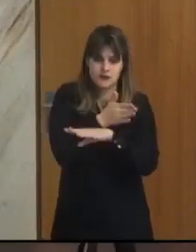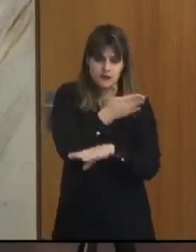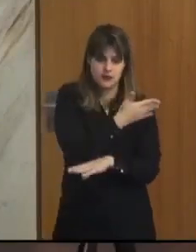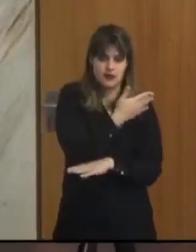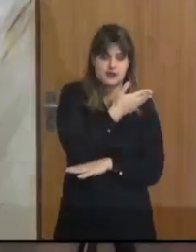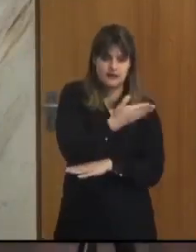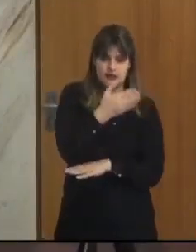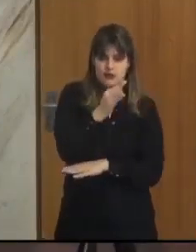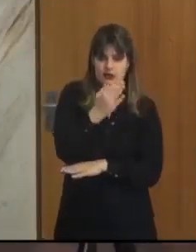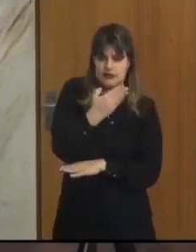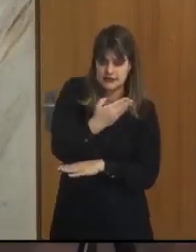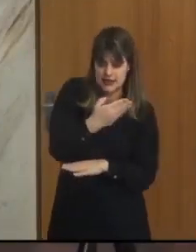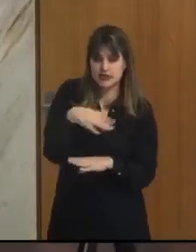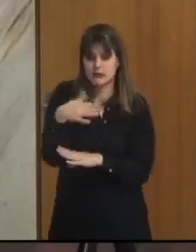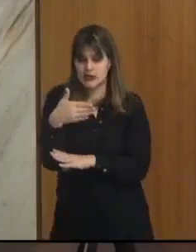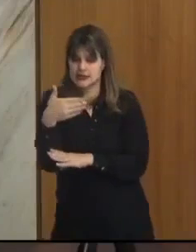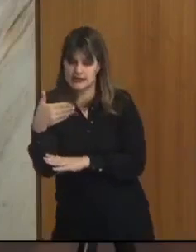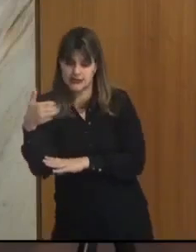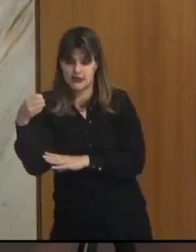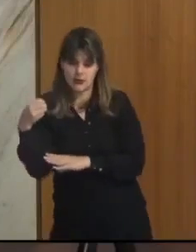e 1150 e, em